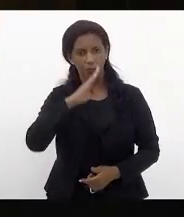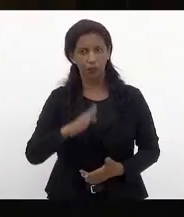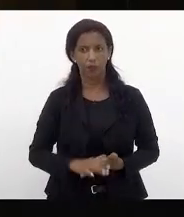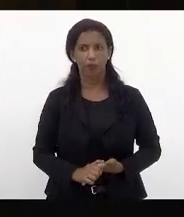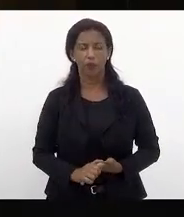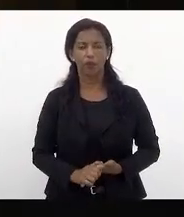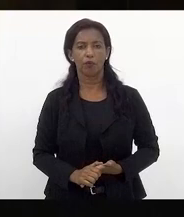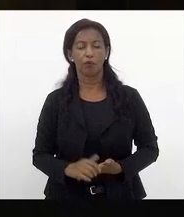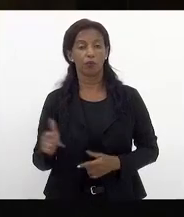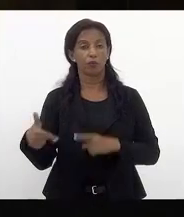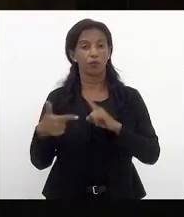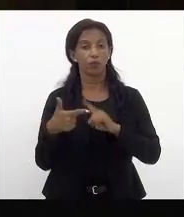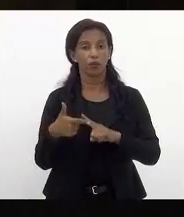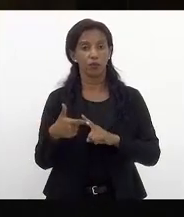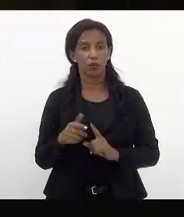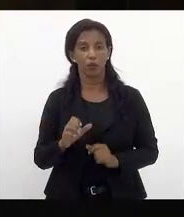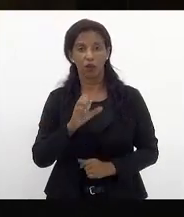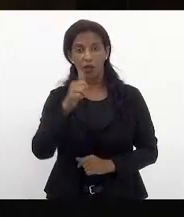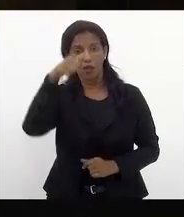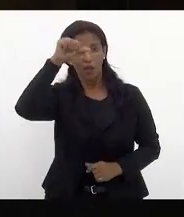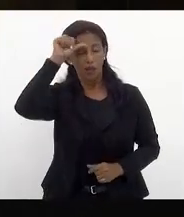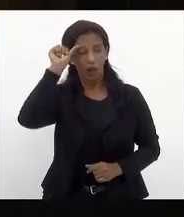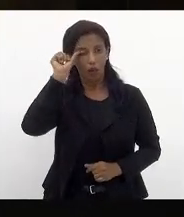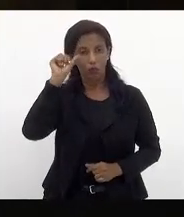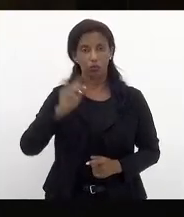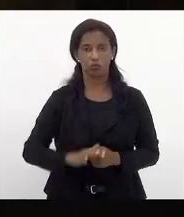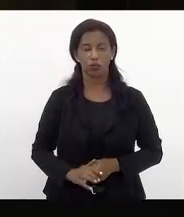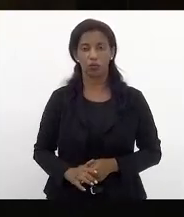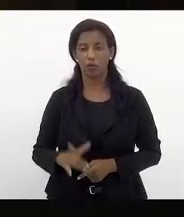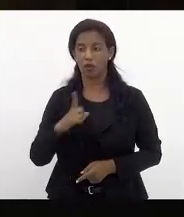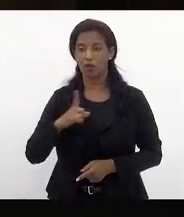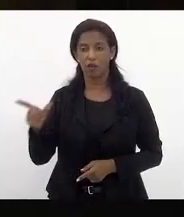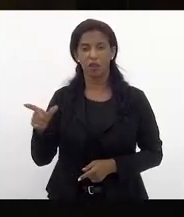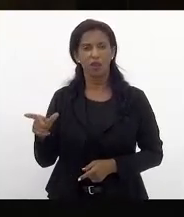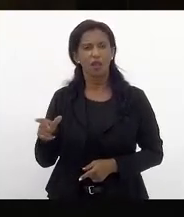brasileiros. Segundo, Cláudio Castro está